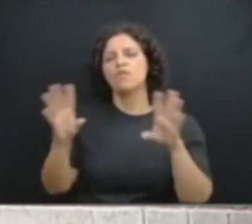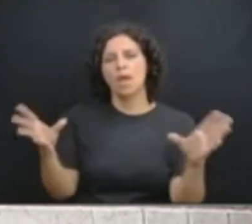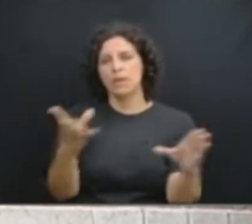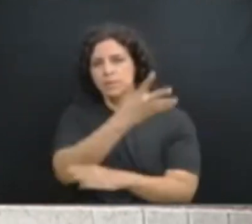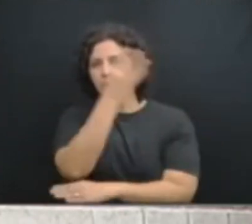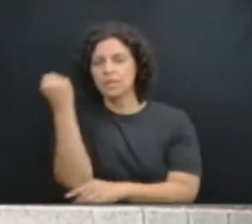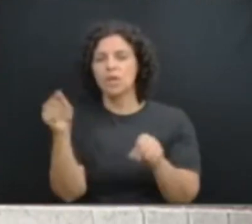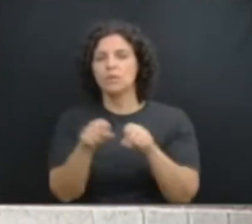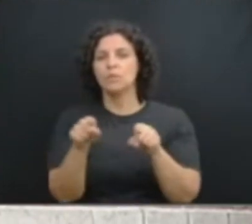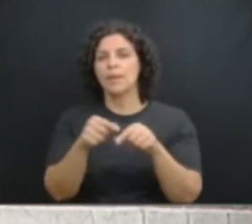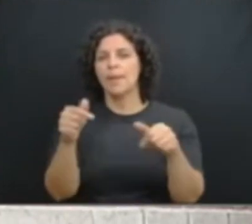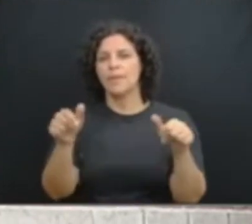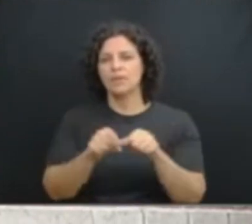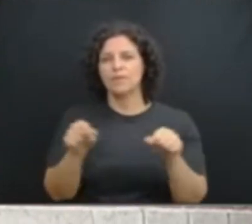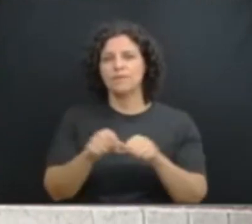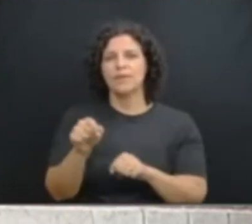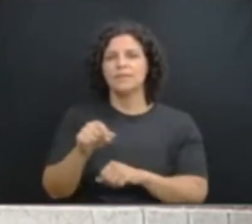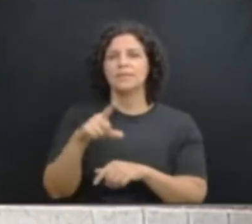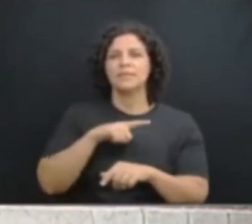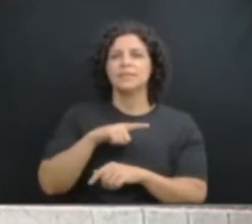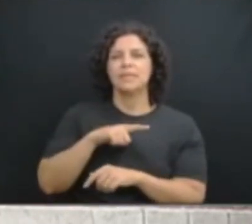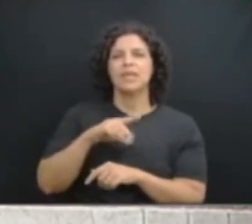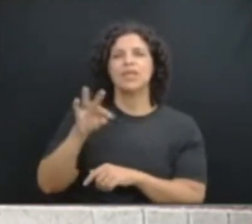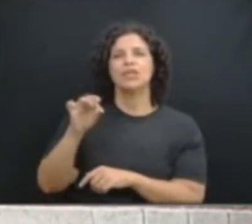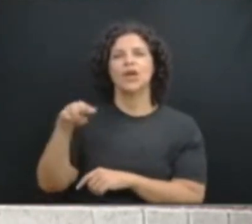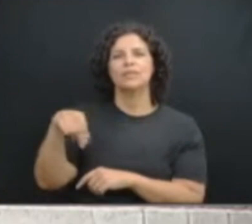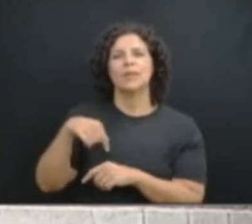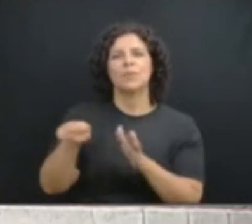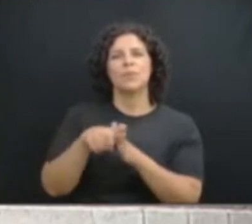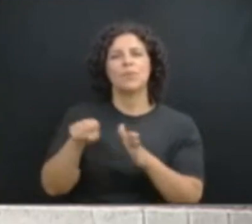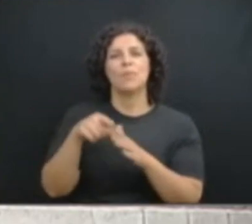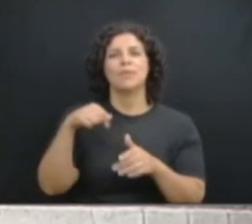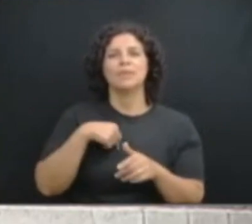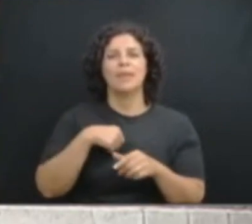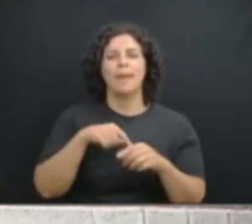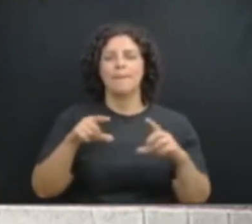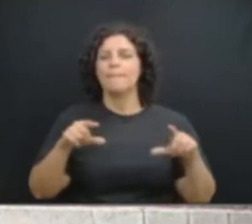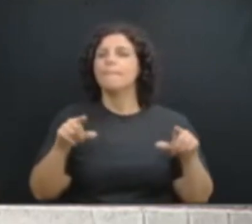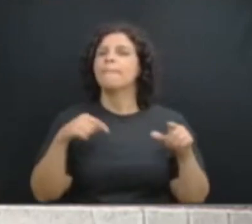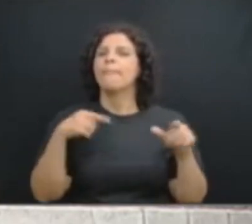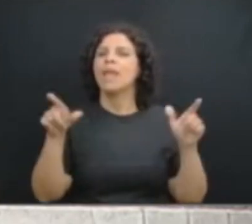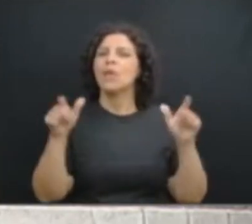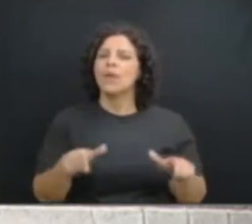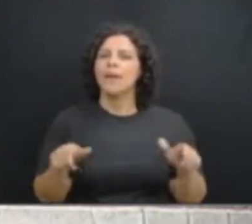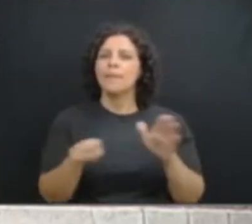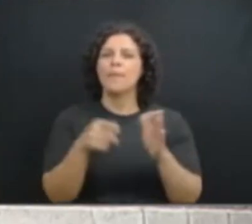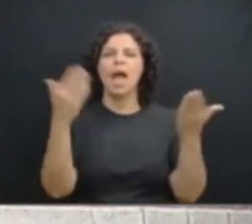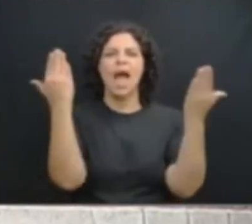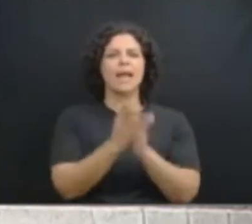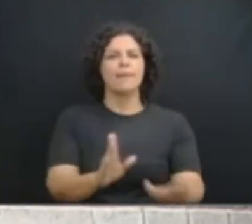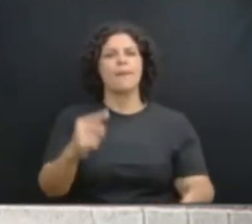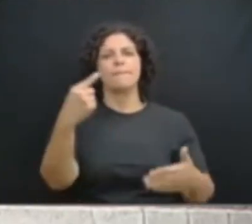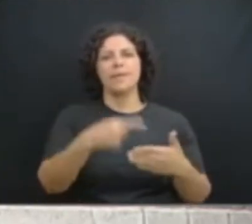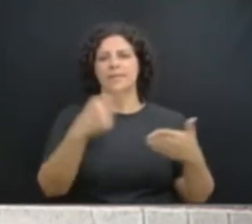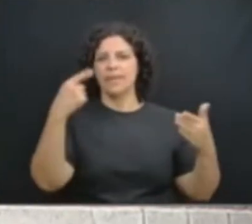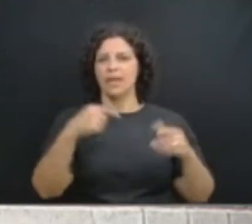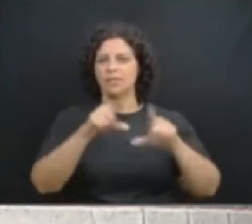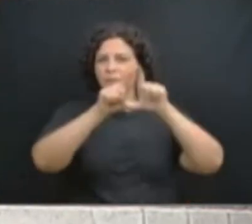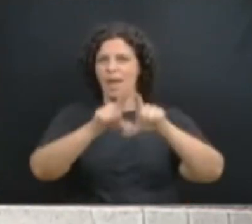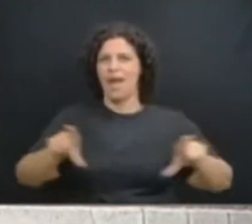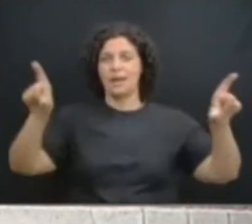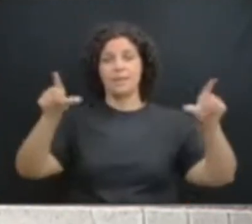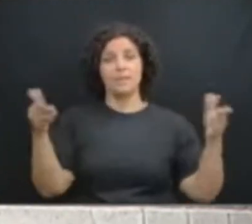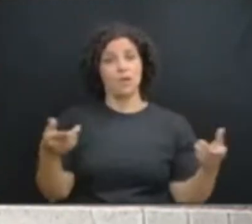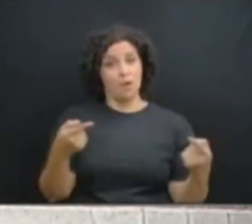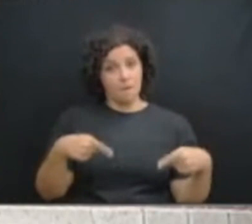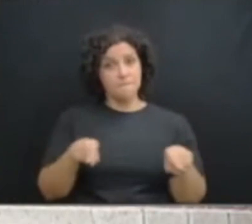esqueceram aquele que colocou o totem em cima da cada praça do pedágio dizendo assim: acabou o pedágio. Mas agora ele